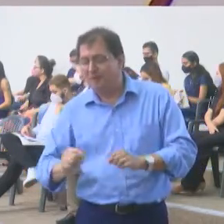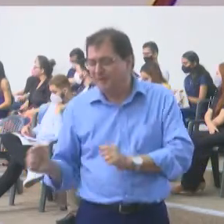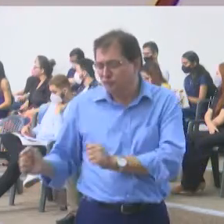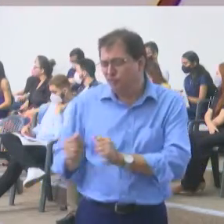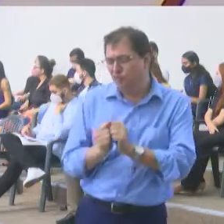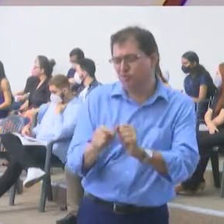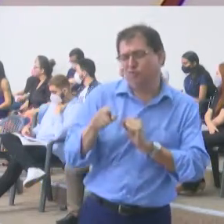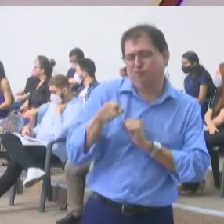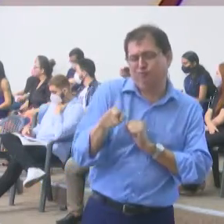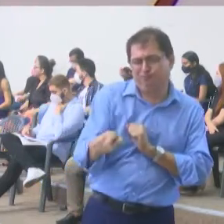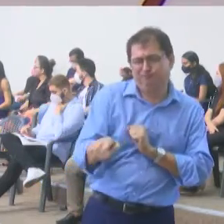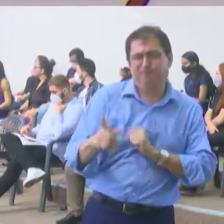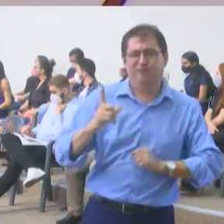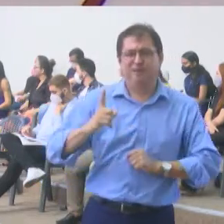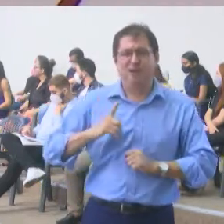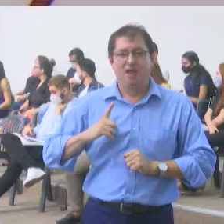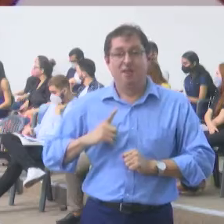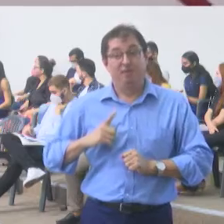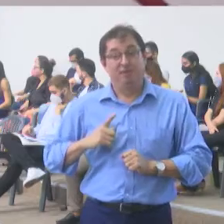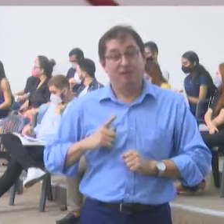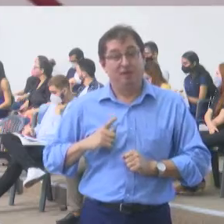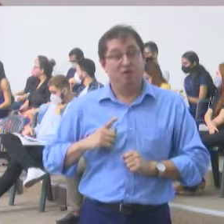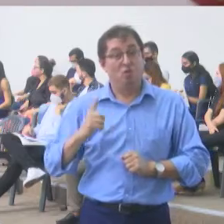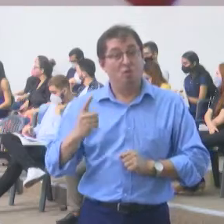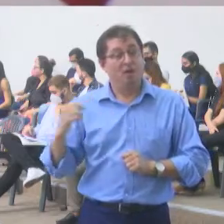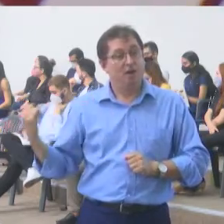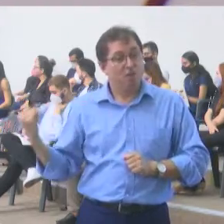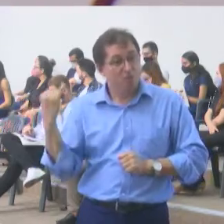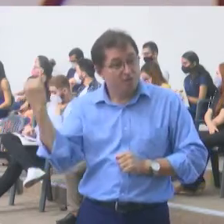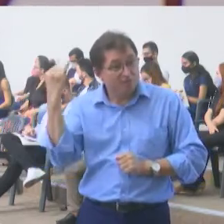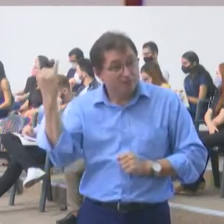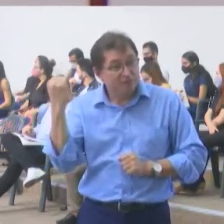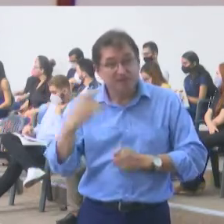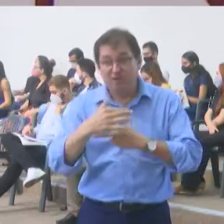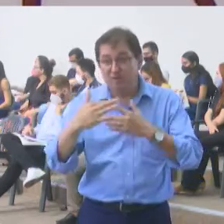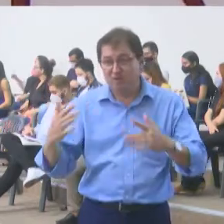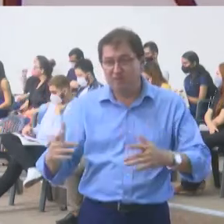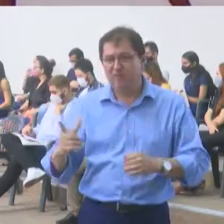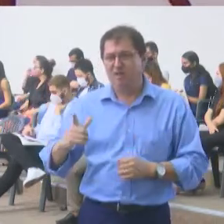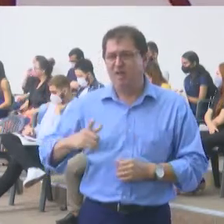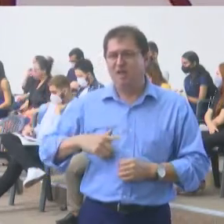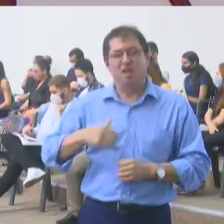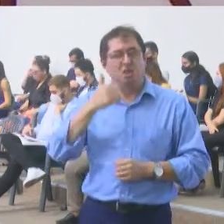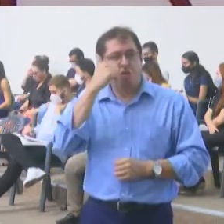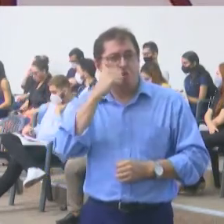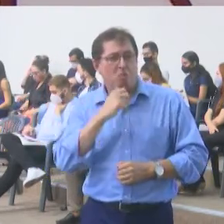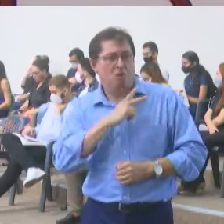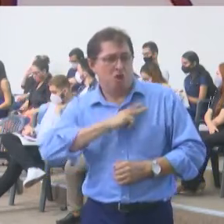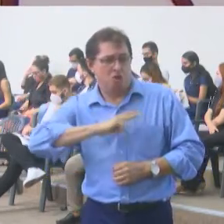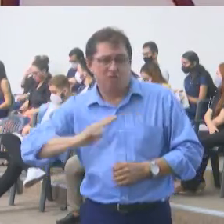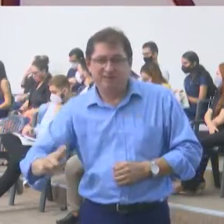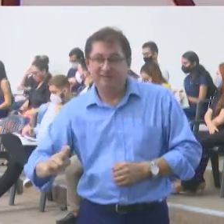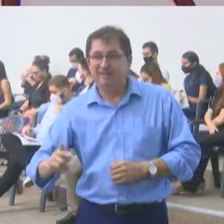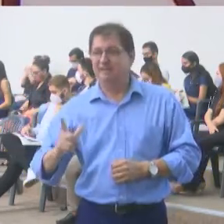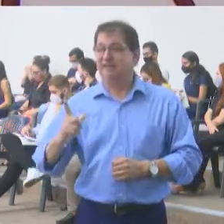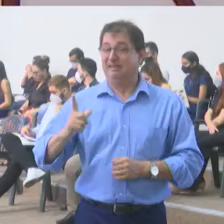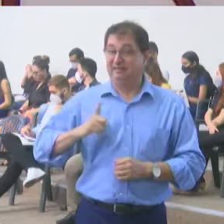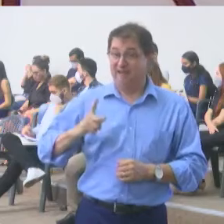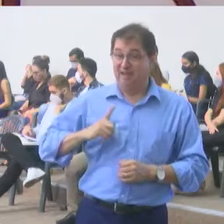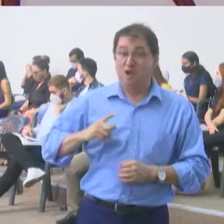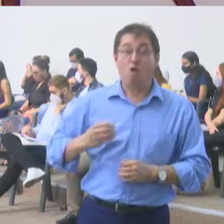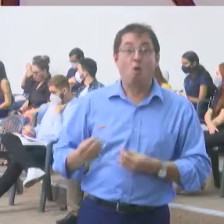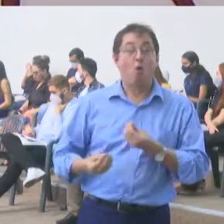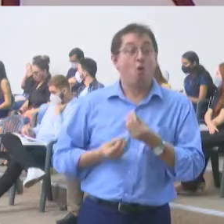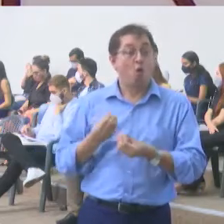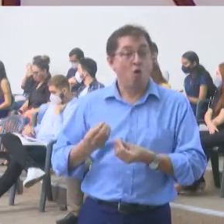com Noemi tem mais uma estrangeira, tem uma moabita, tem uma mulher chamada Ruth, que ainda está em idade de gerar filhos.